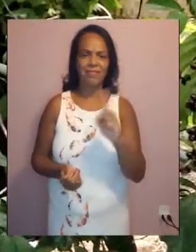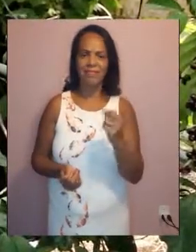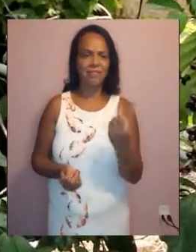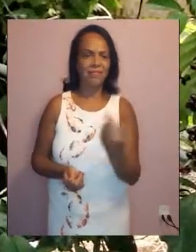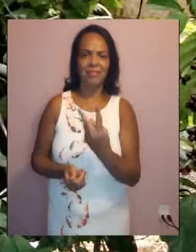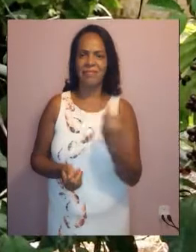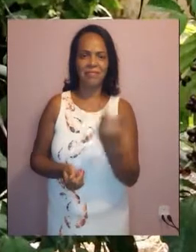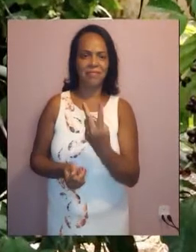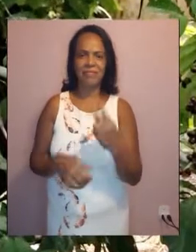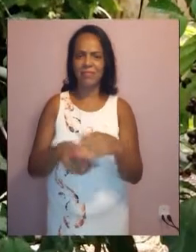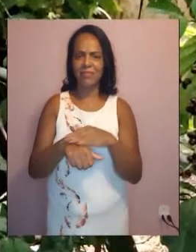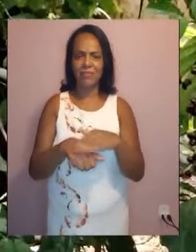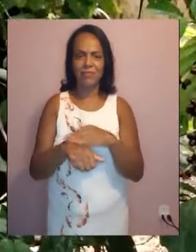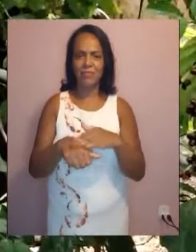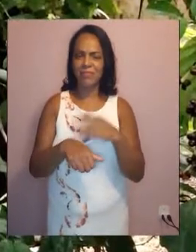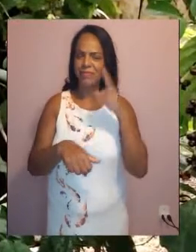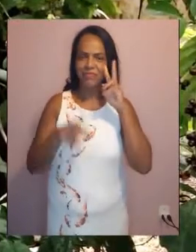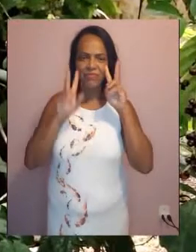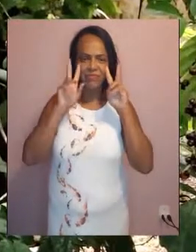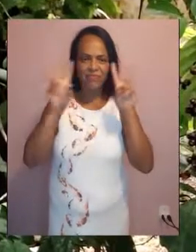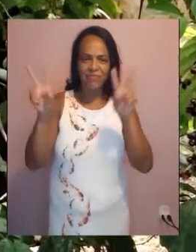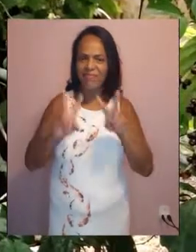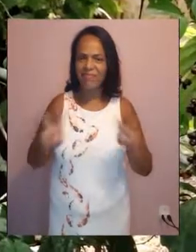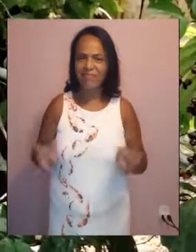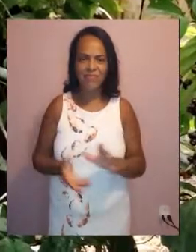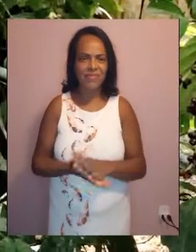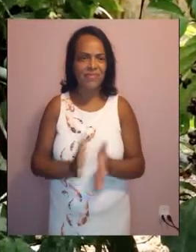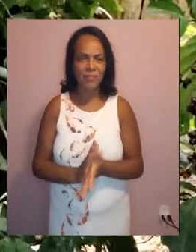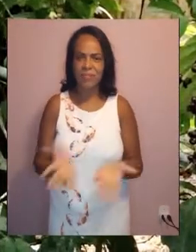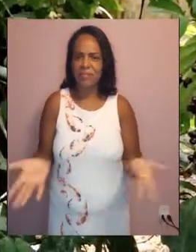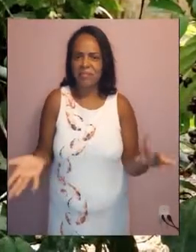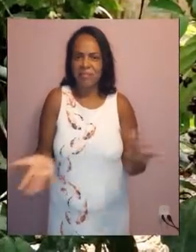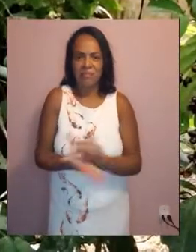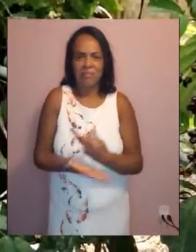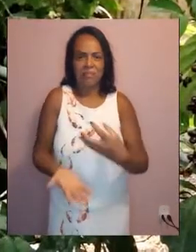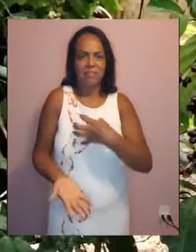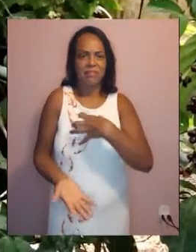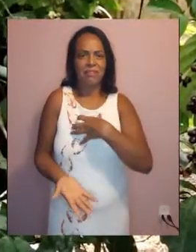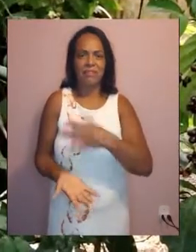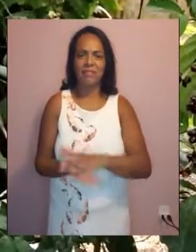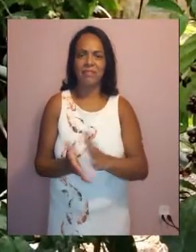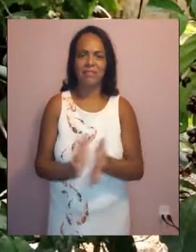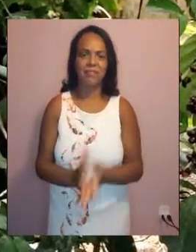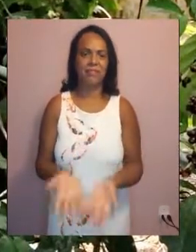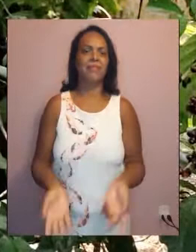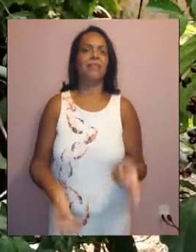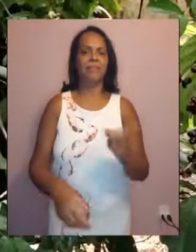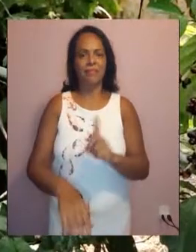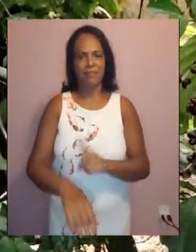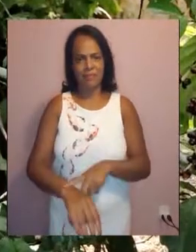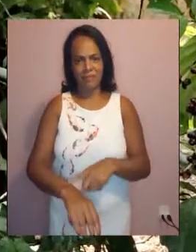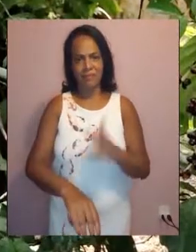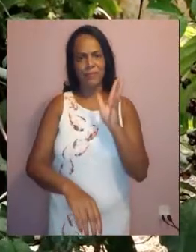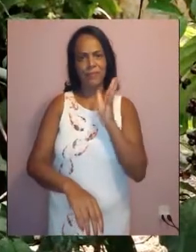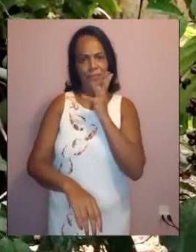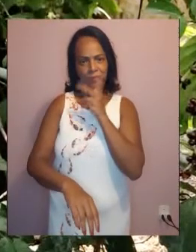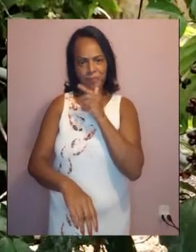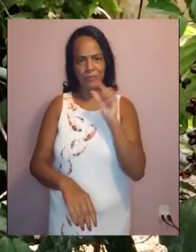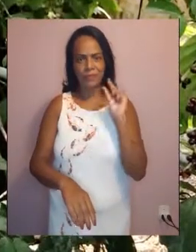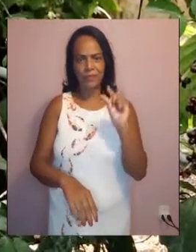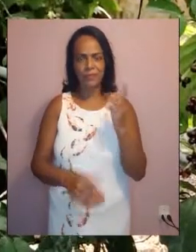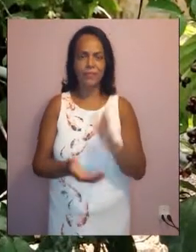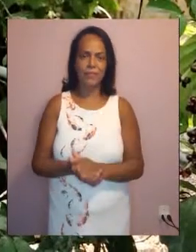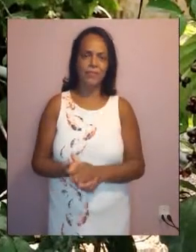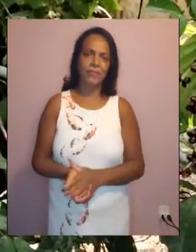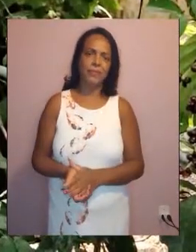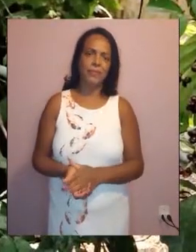Não, também não estou vendo nada, não estou vendo nada. Aí dava mais um tempo de novo, aí até que deu